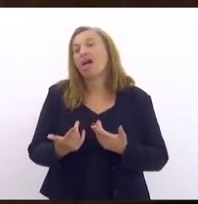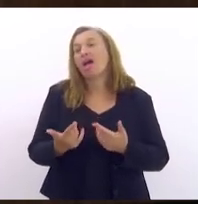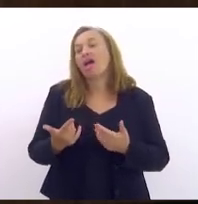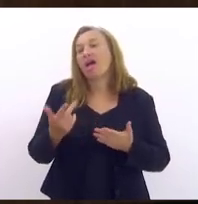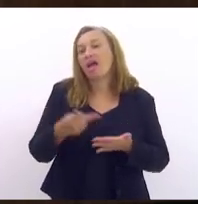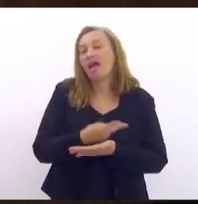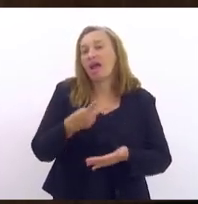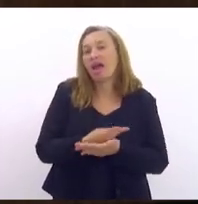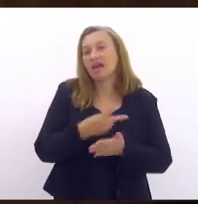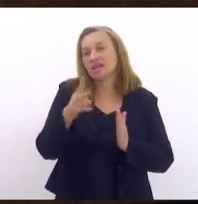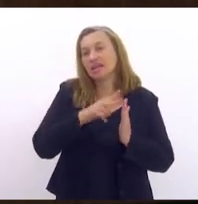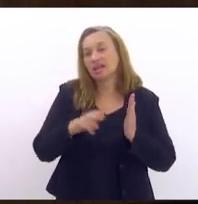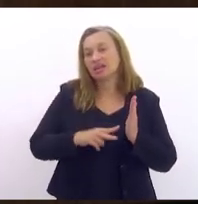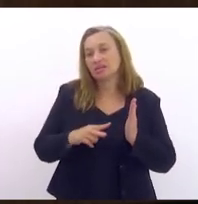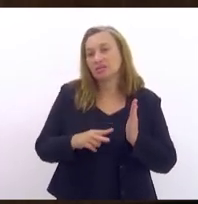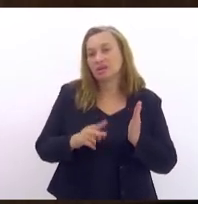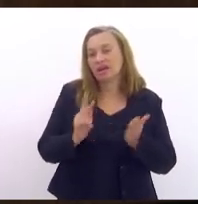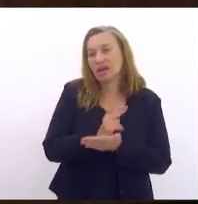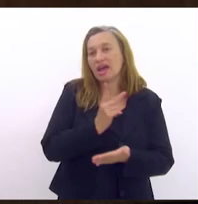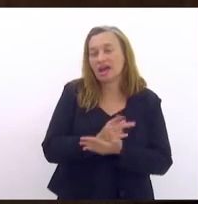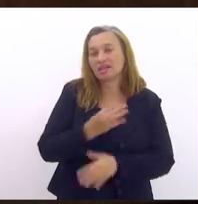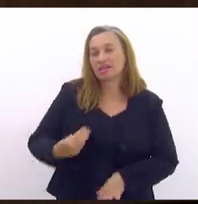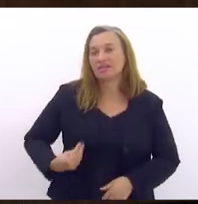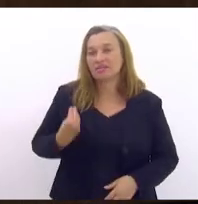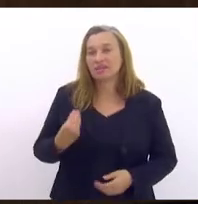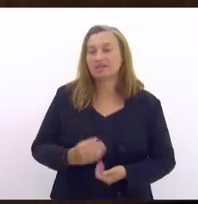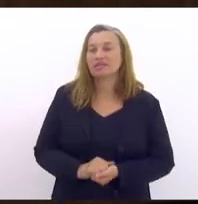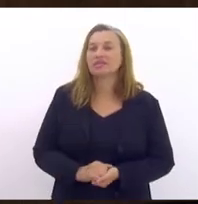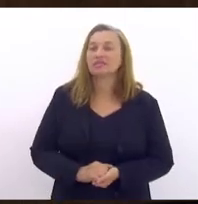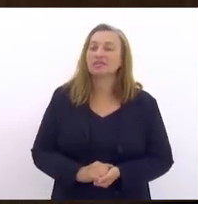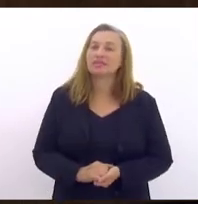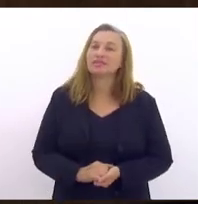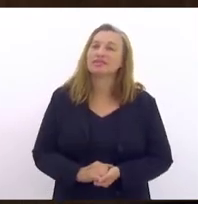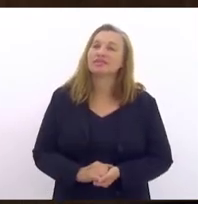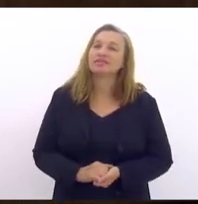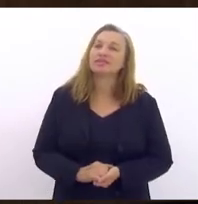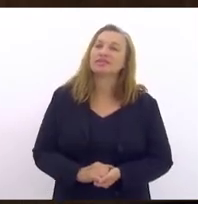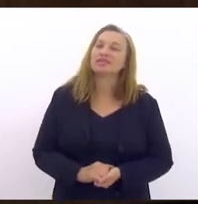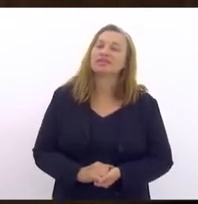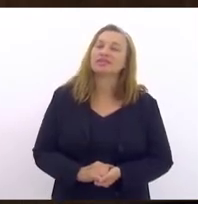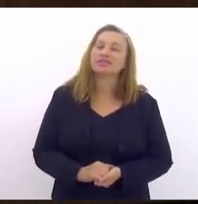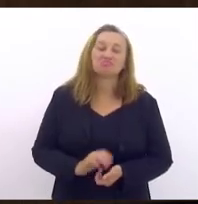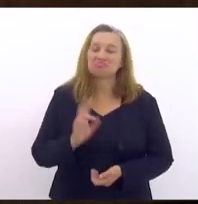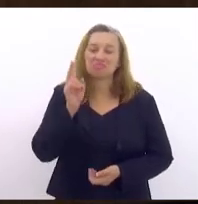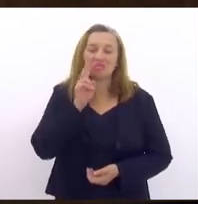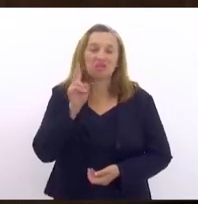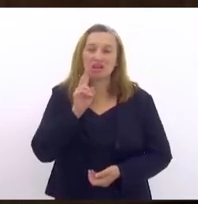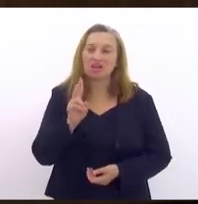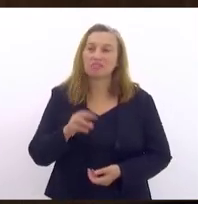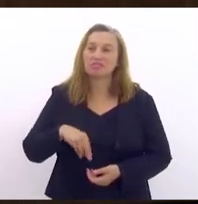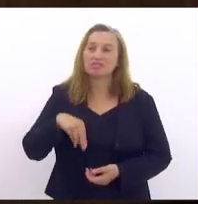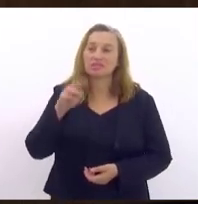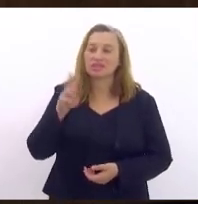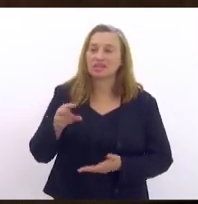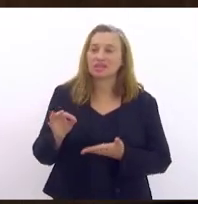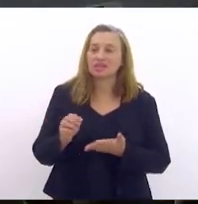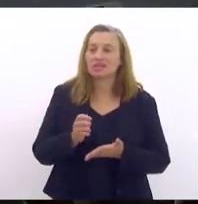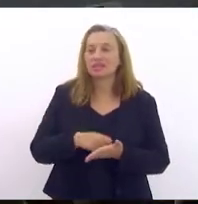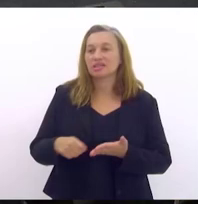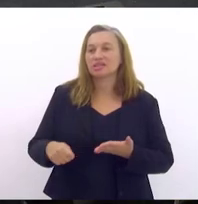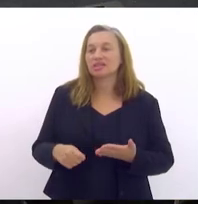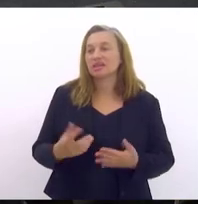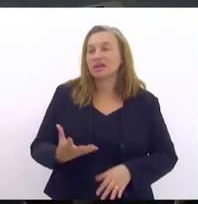leitura errada da vida. De quem isso. É essa? Muito obrigado. Não presidente. Sei, não lembro de quem é o autor. É, esse que é o problema, obrigado, eu também não lembro. Malafaia. Presidente, emocionado. Obrigado. Emocionado